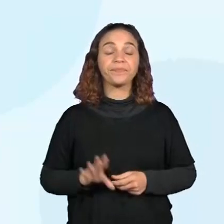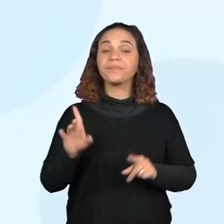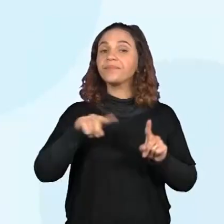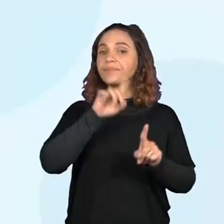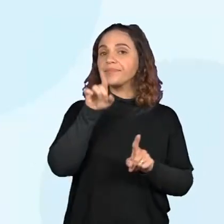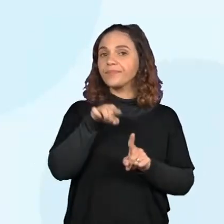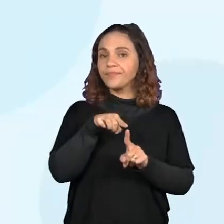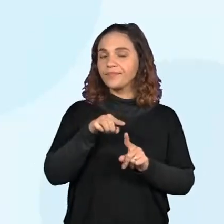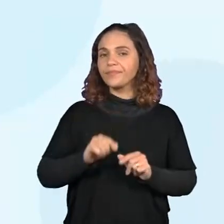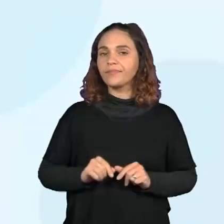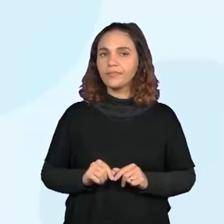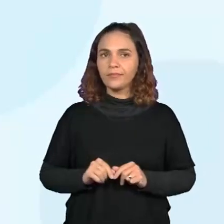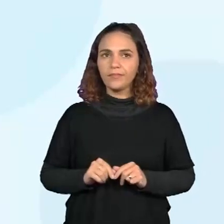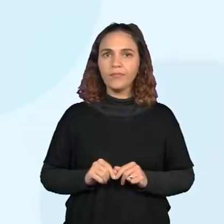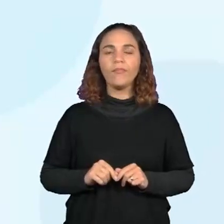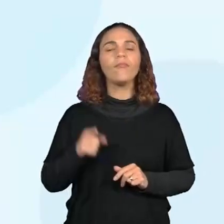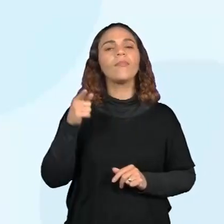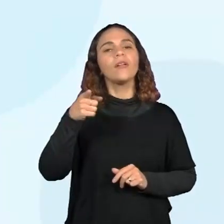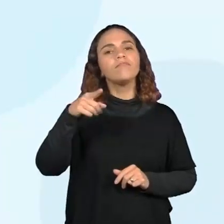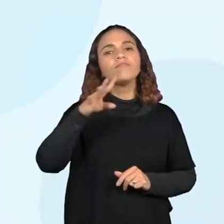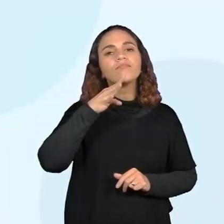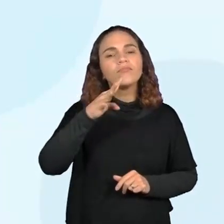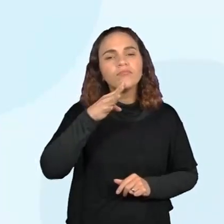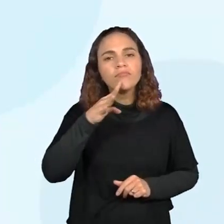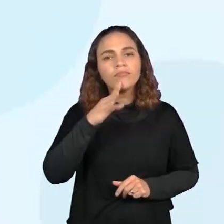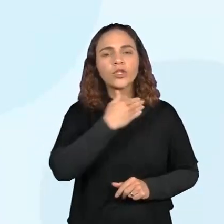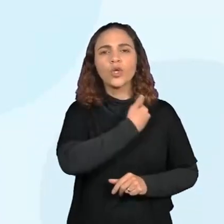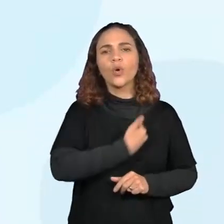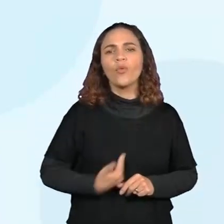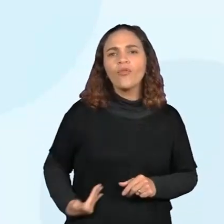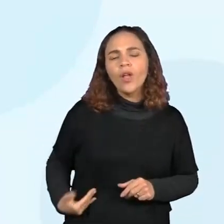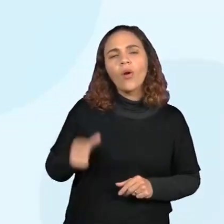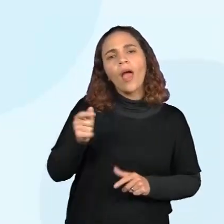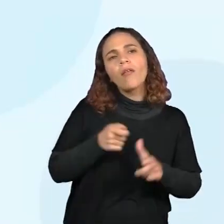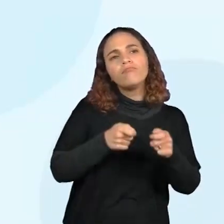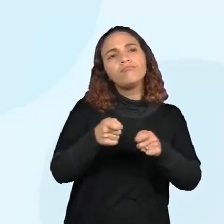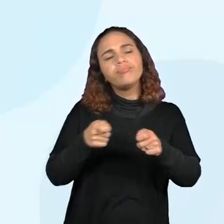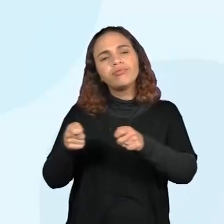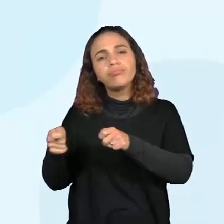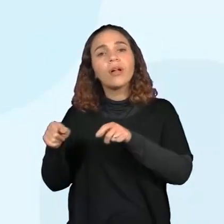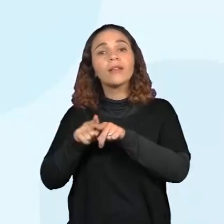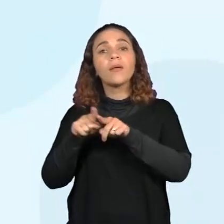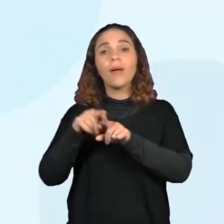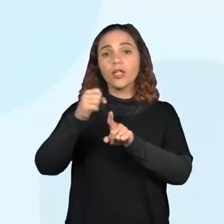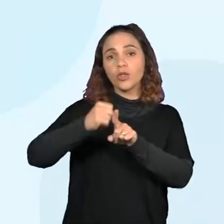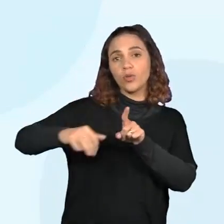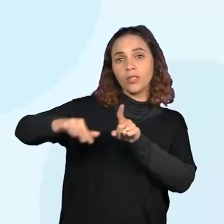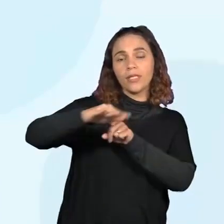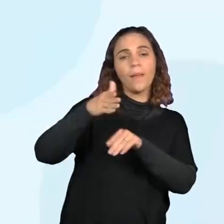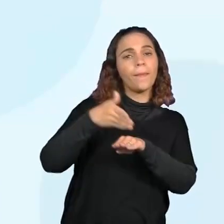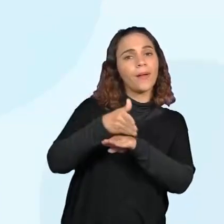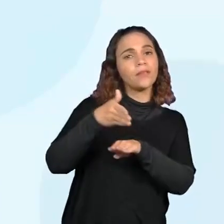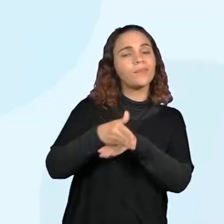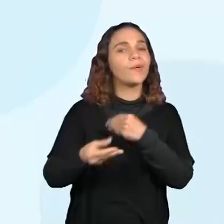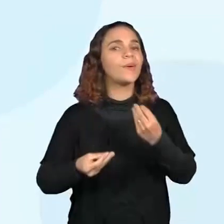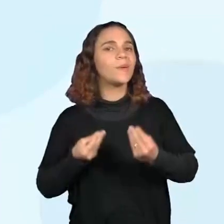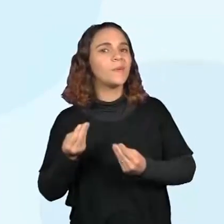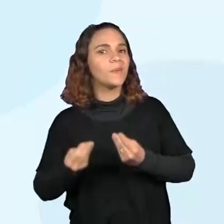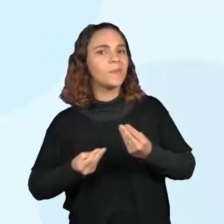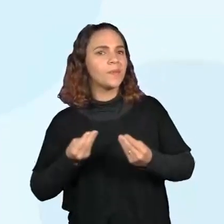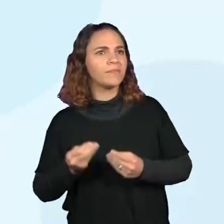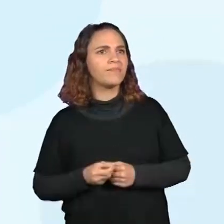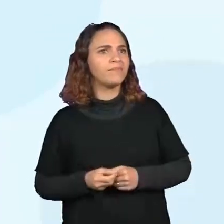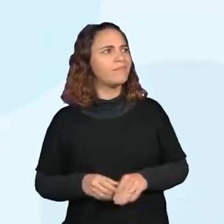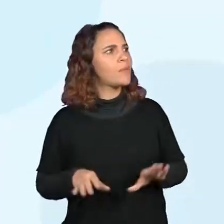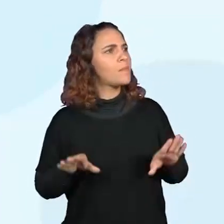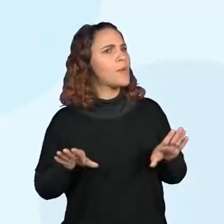Objetivo: instâncias do poder público e canais de participação social. Então, Sebazito